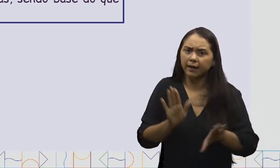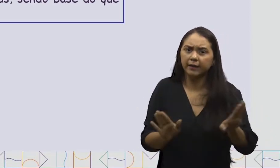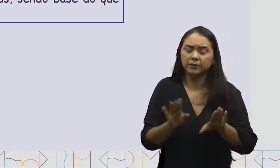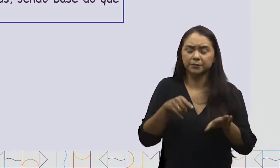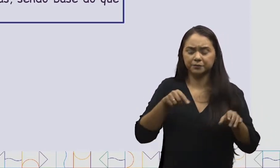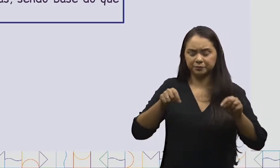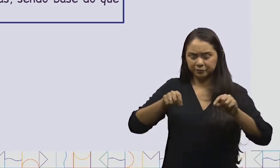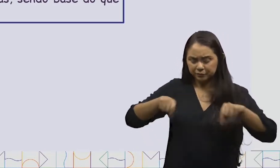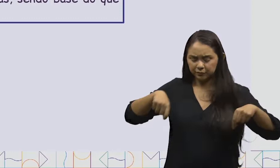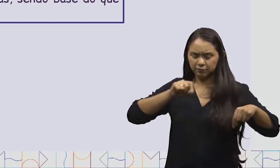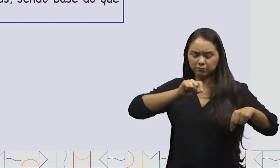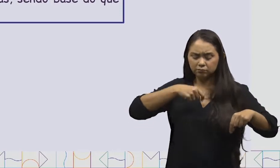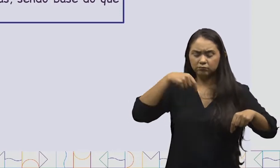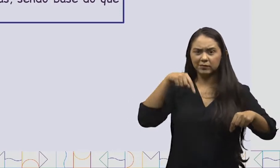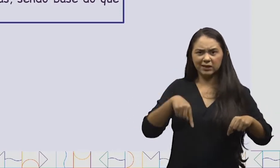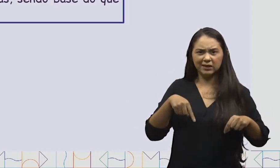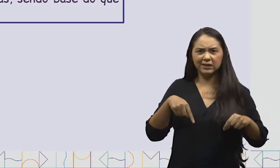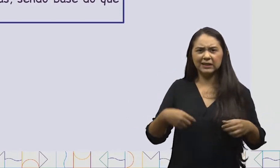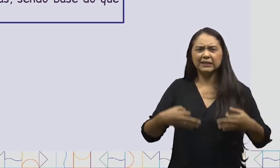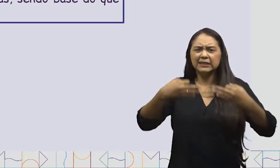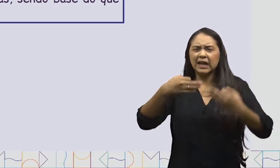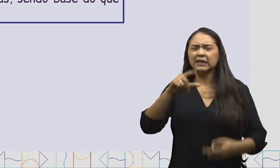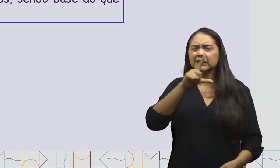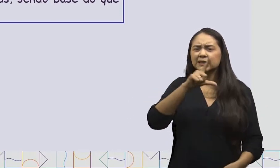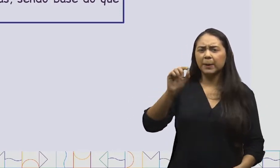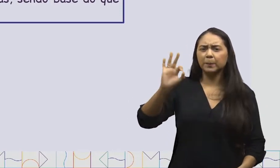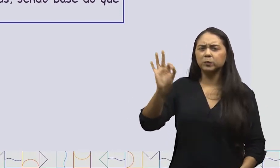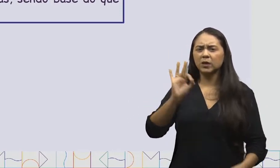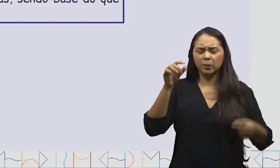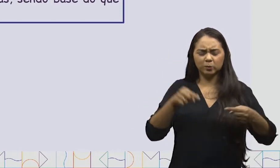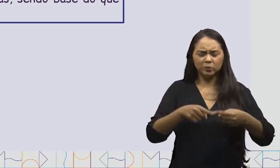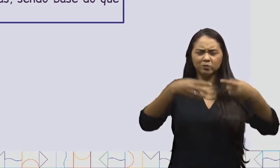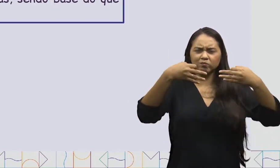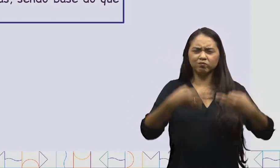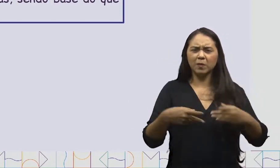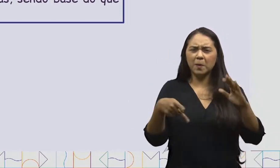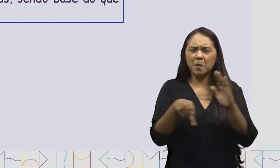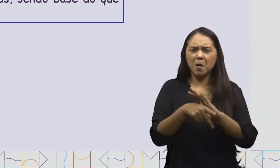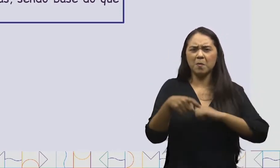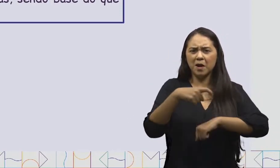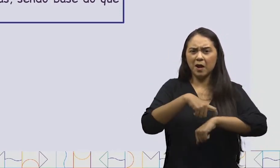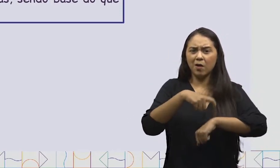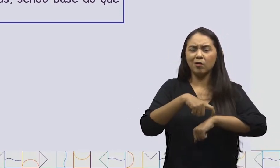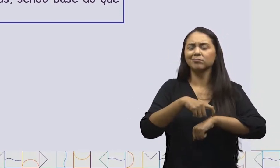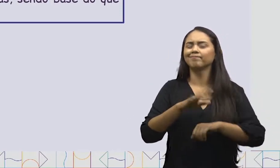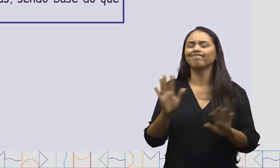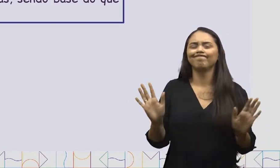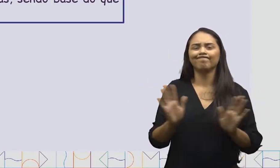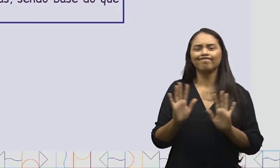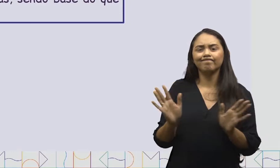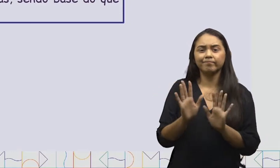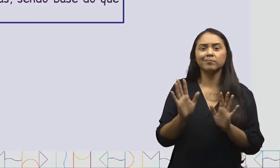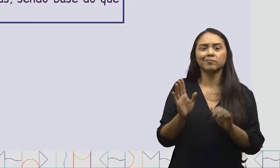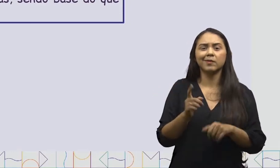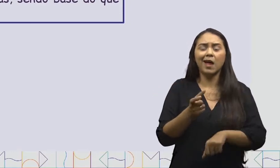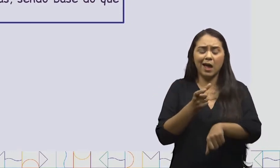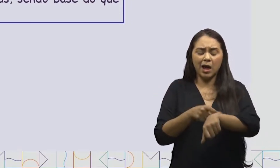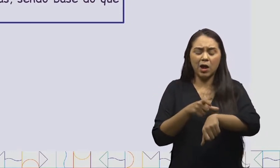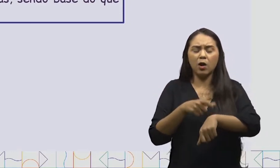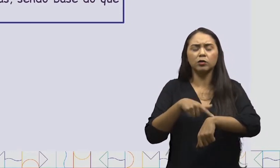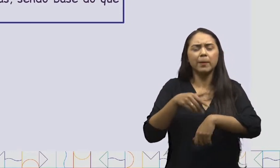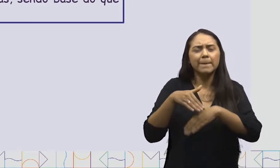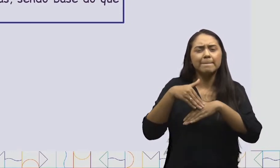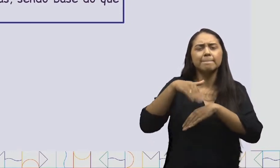essas marcações não correspondem a 100% das marcações de um relógio analógico, que são muito